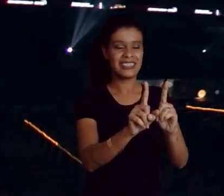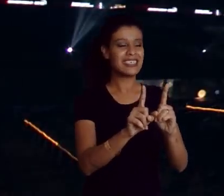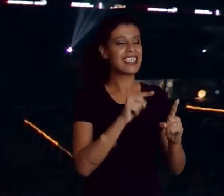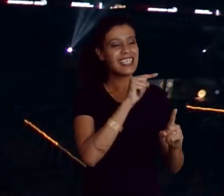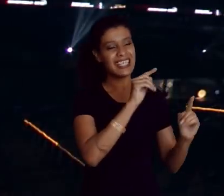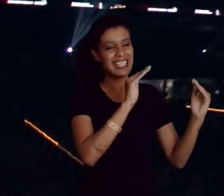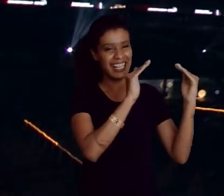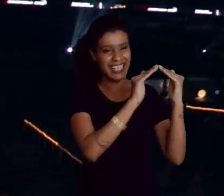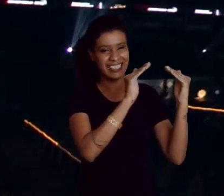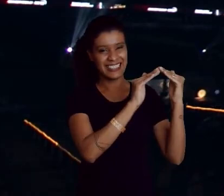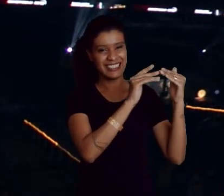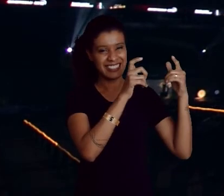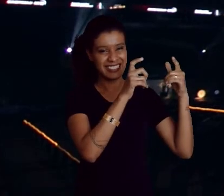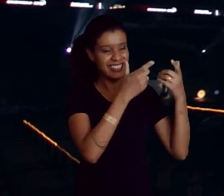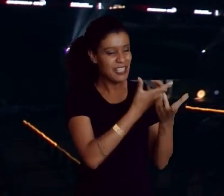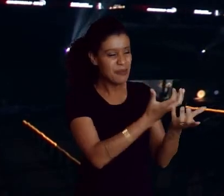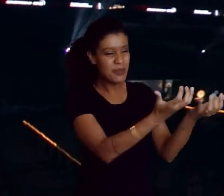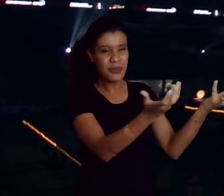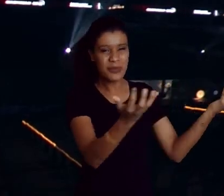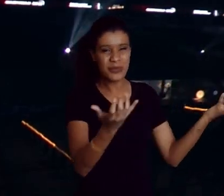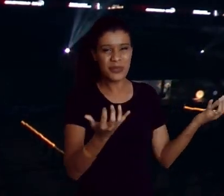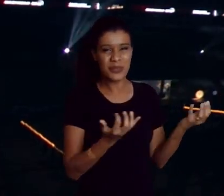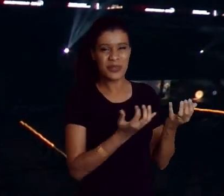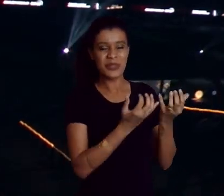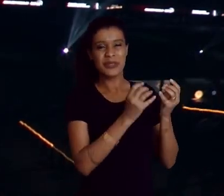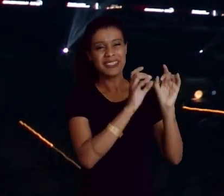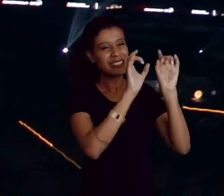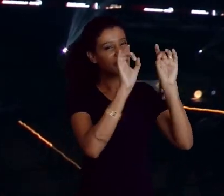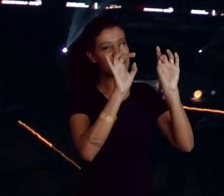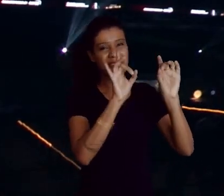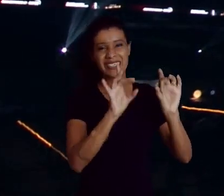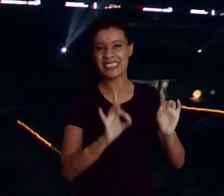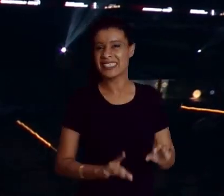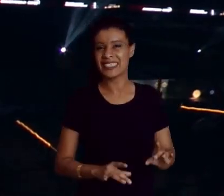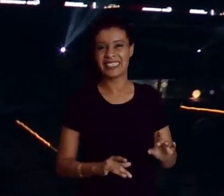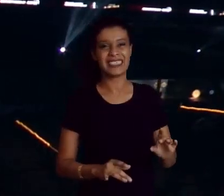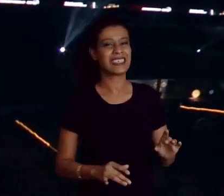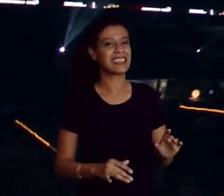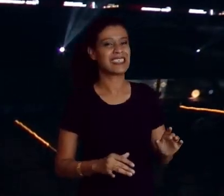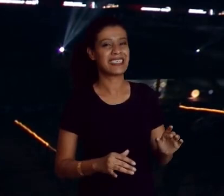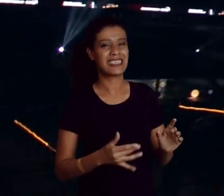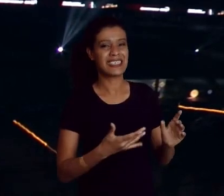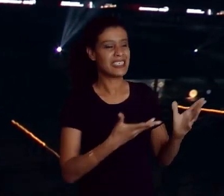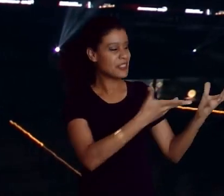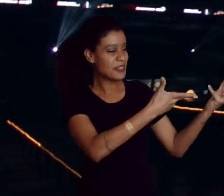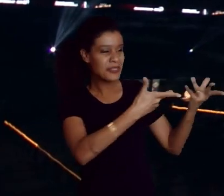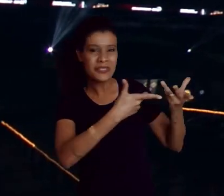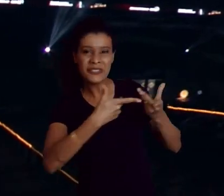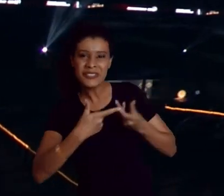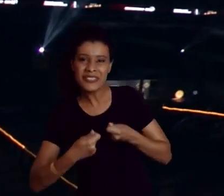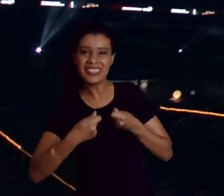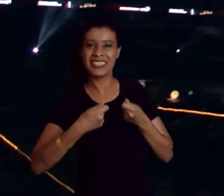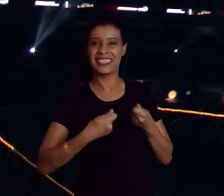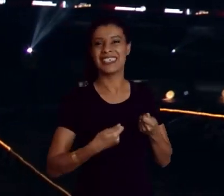sobrenatural, gente. Foi sobrenatural. Então, o que eu trago para vocês, que eu tô trazendo para vocês aqui, é coisas que tem abençoado a nossa família,